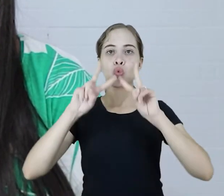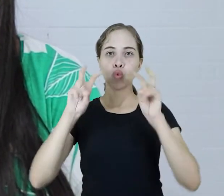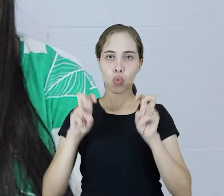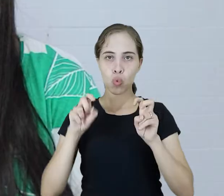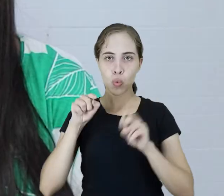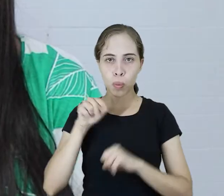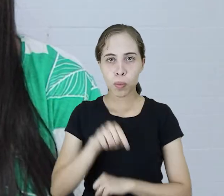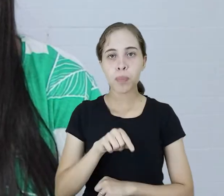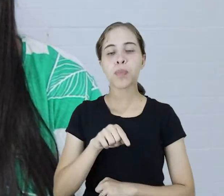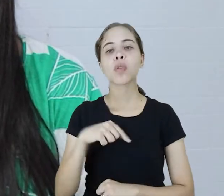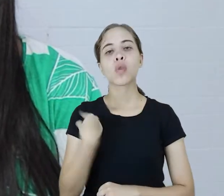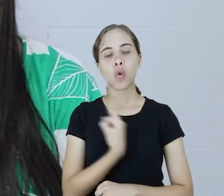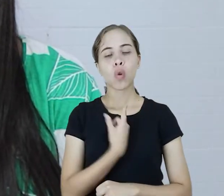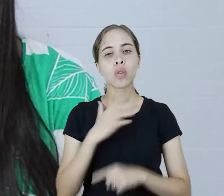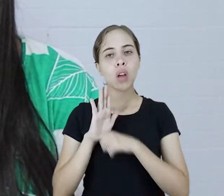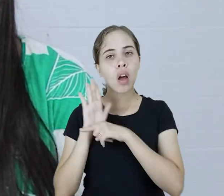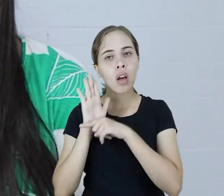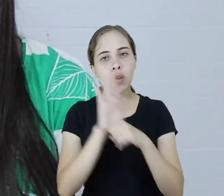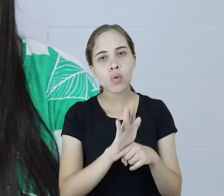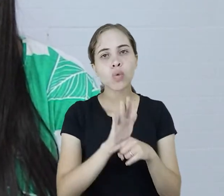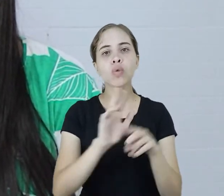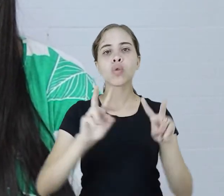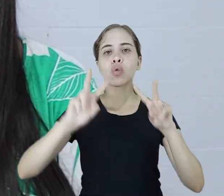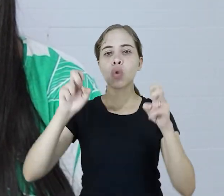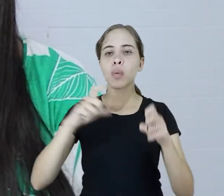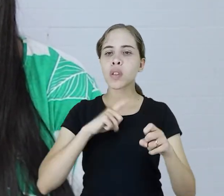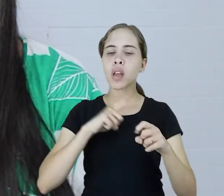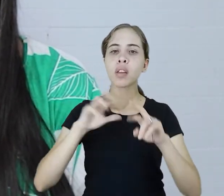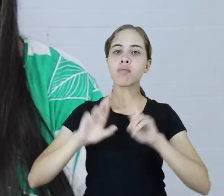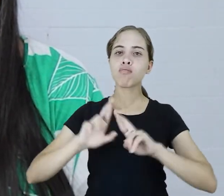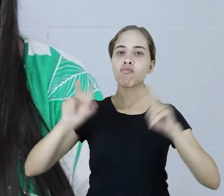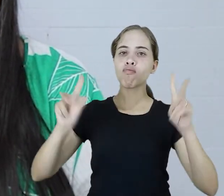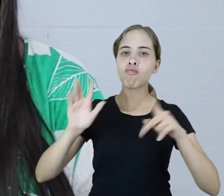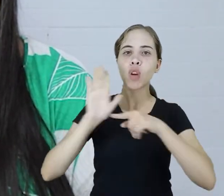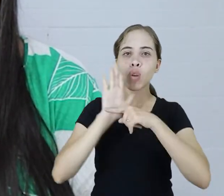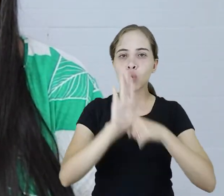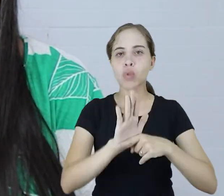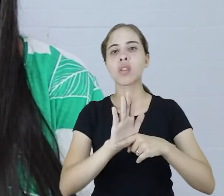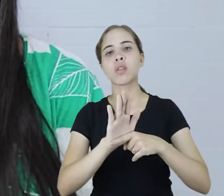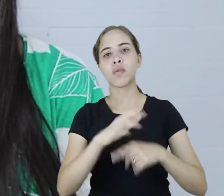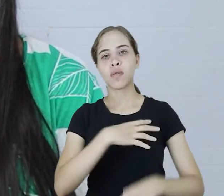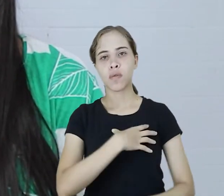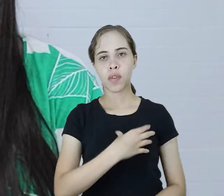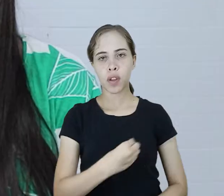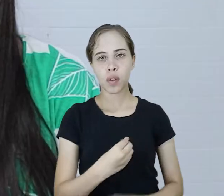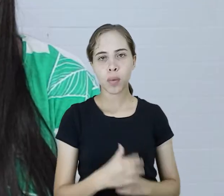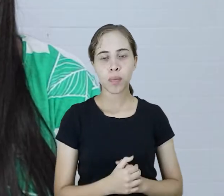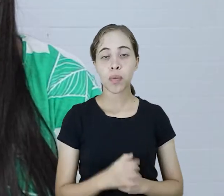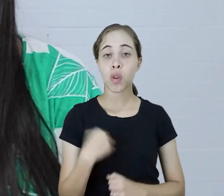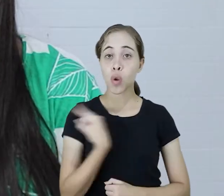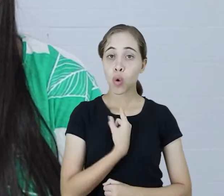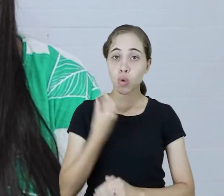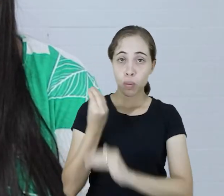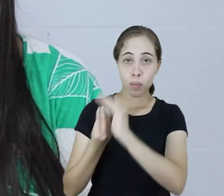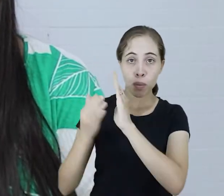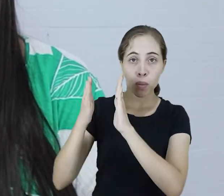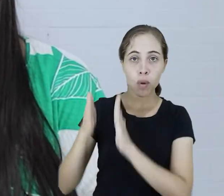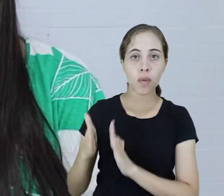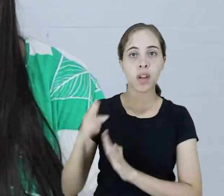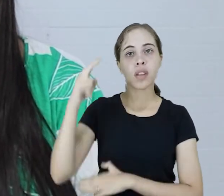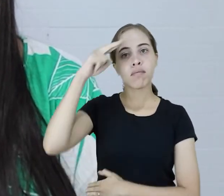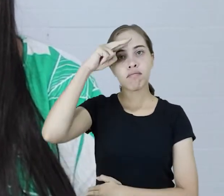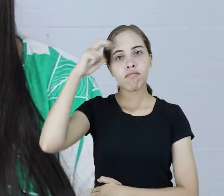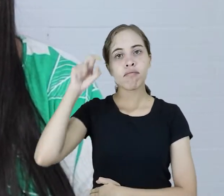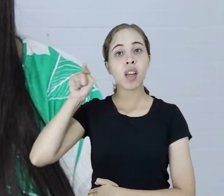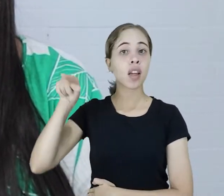programa, nós vamos estar ajudando a dar uma diferença na vida dos nossos filhos. O nosso profeta Nelson, ele